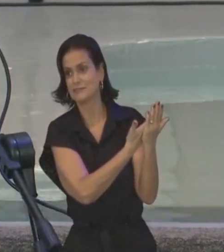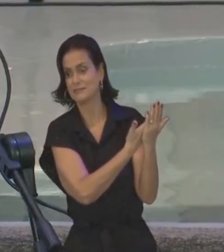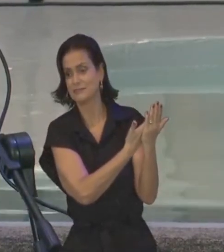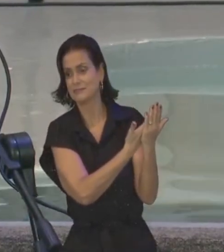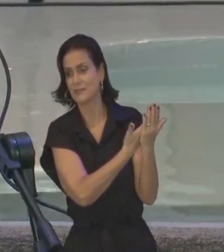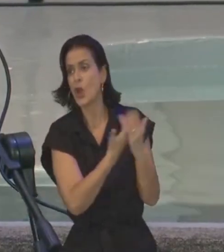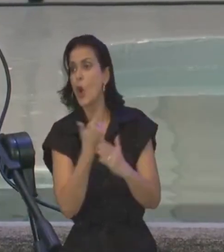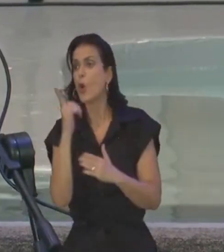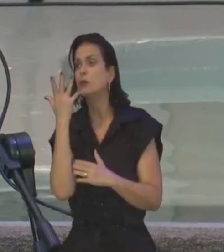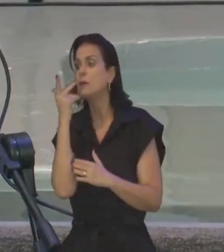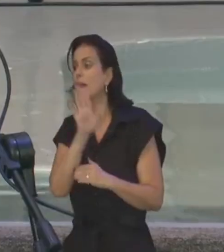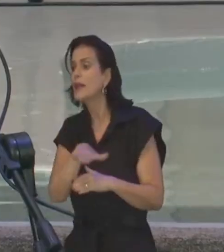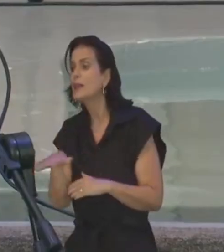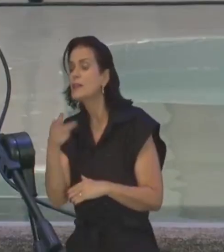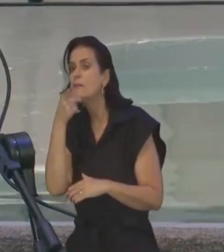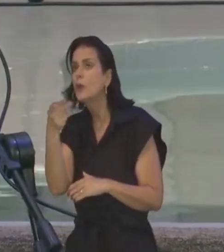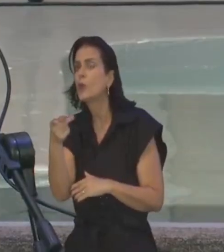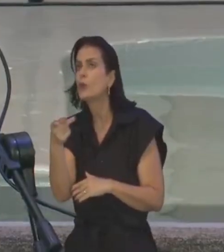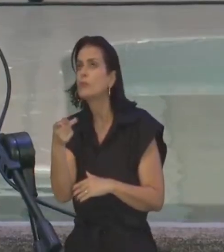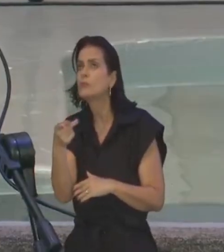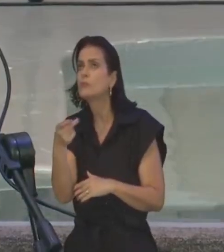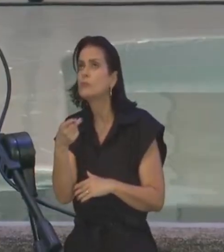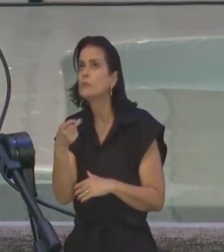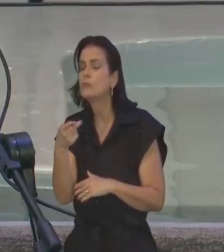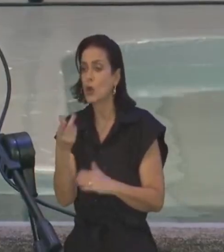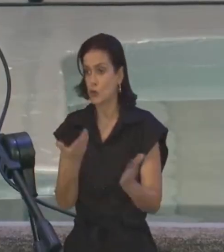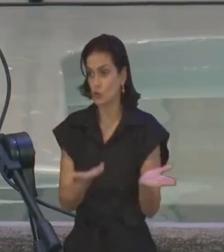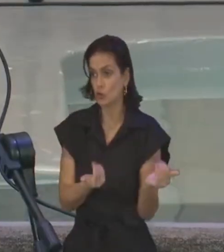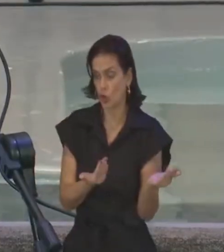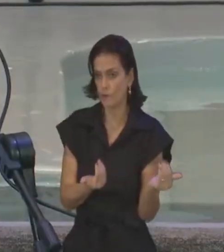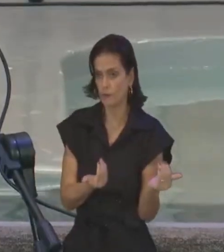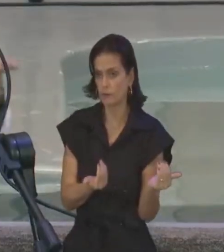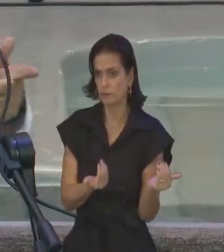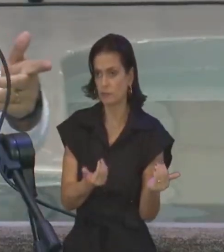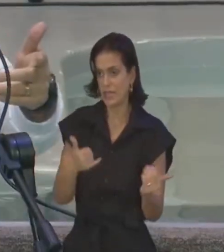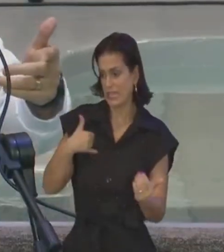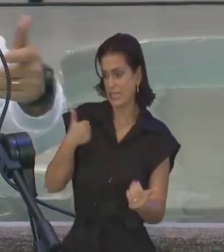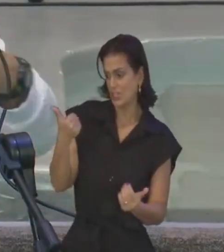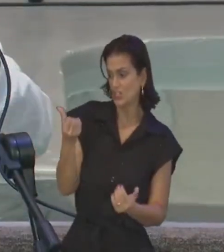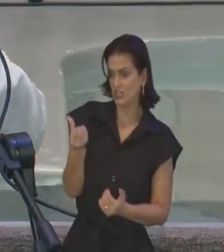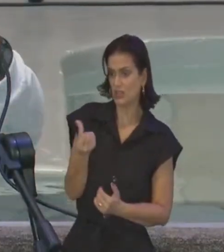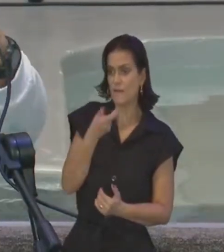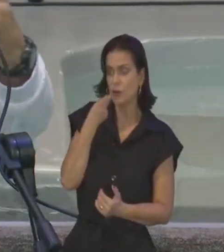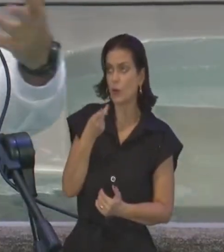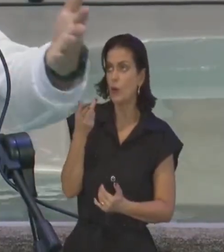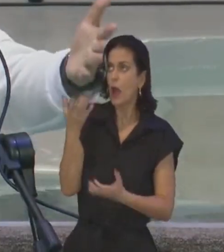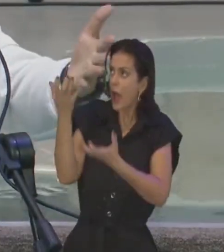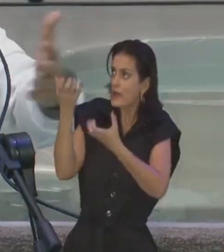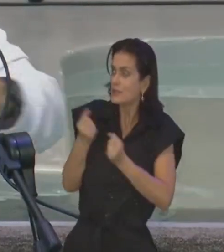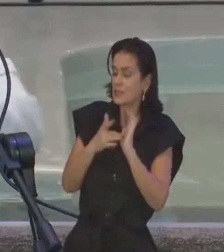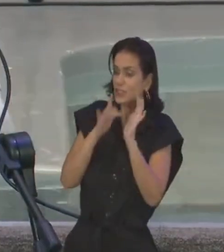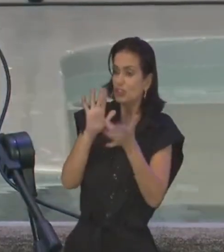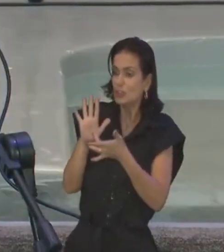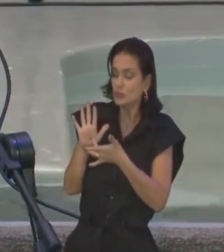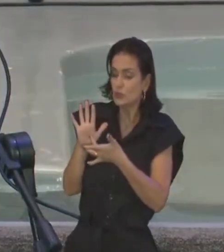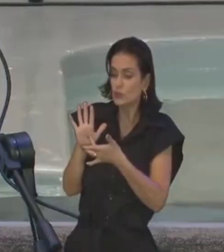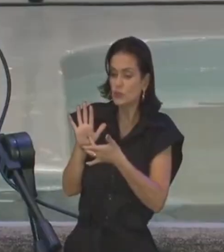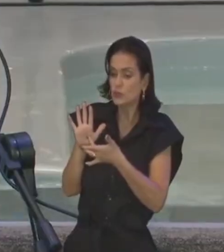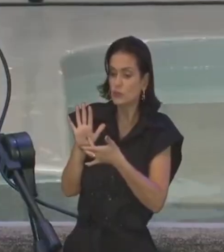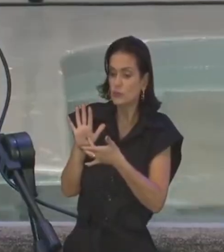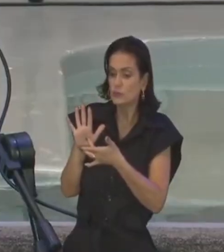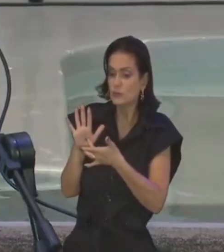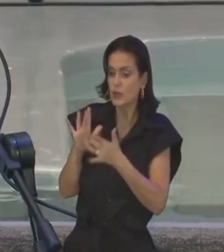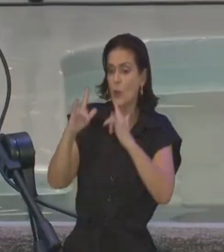A outra criança disse, um jovem de 16 anos disse, eu entreguei a minha vida